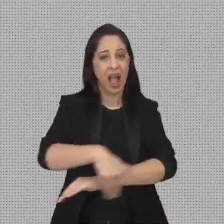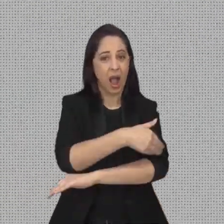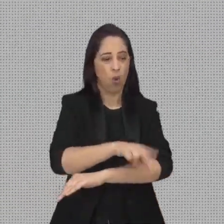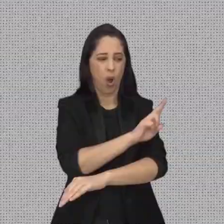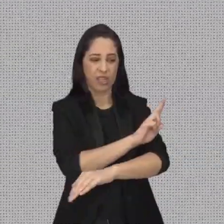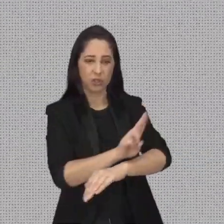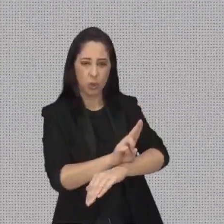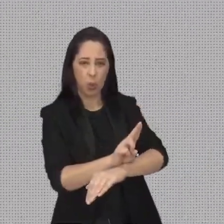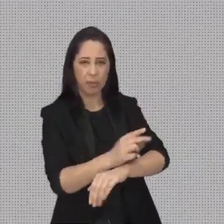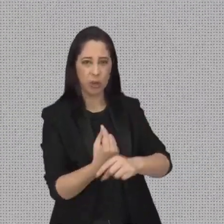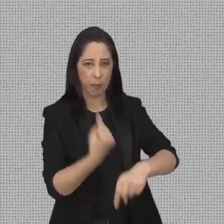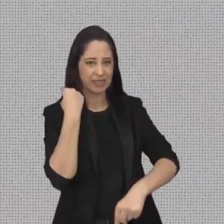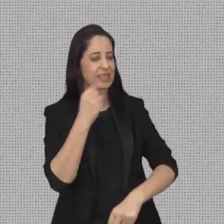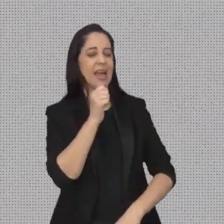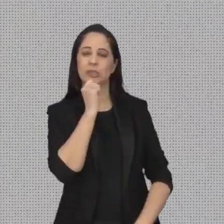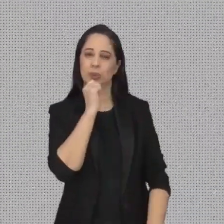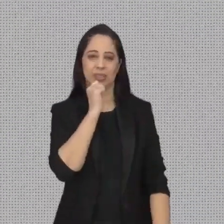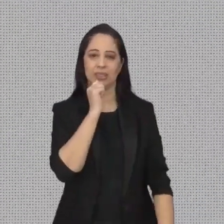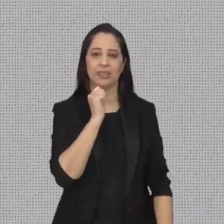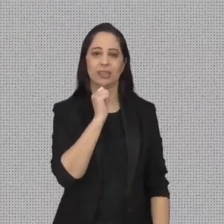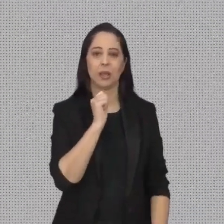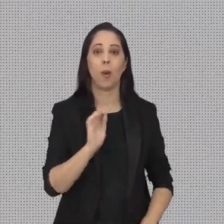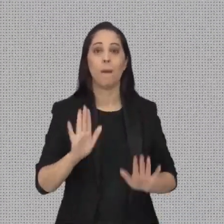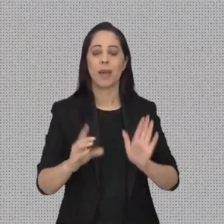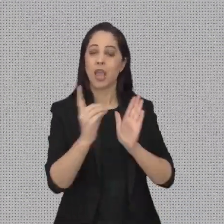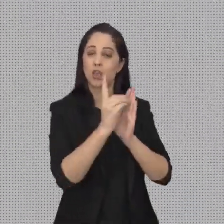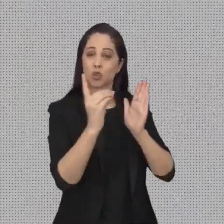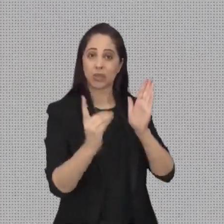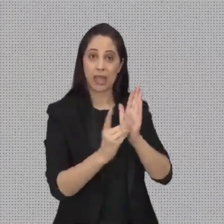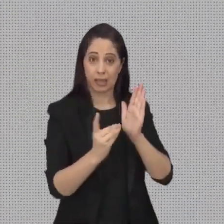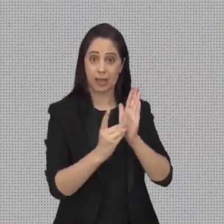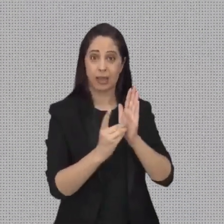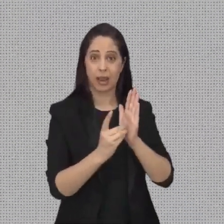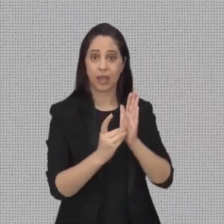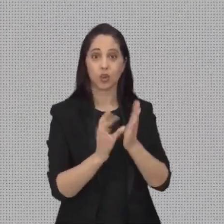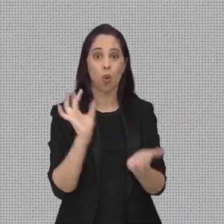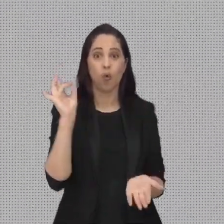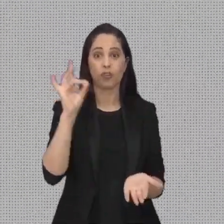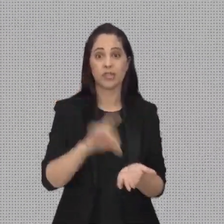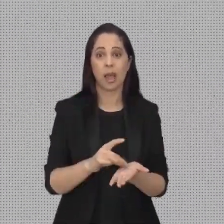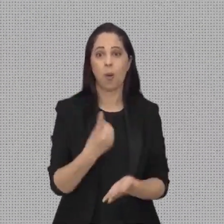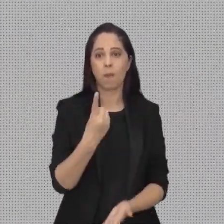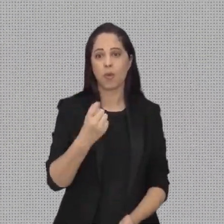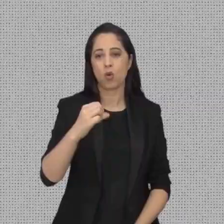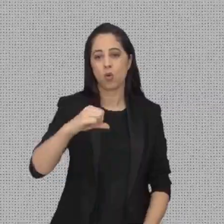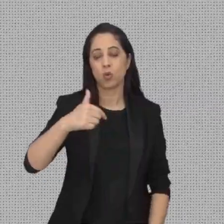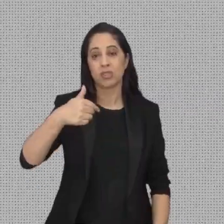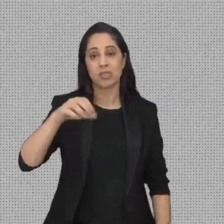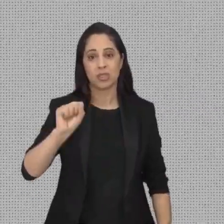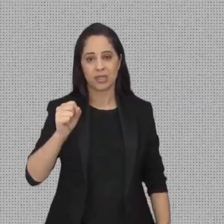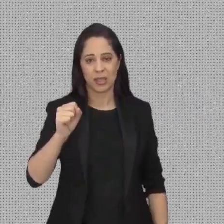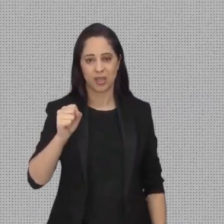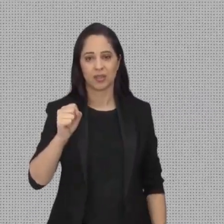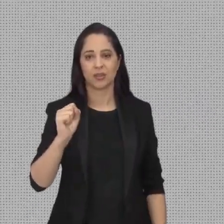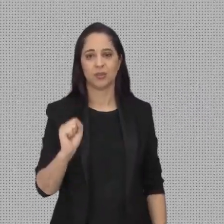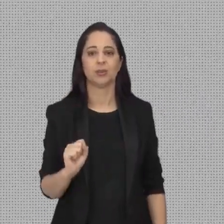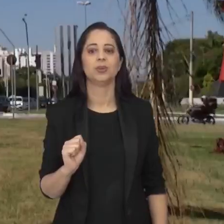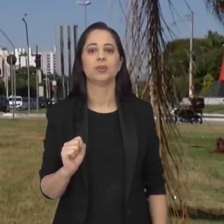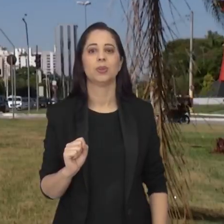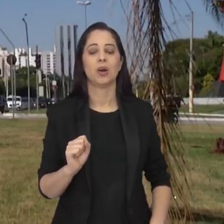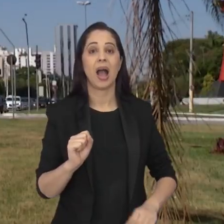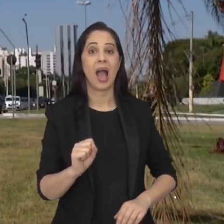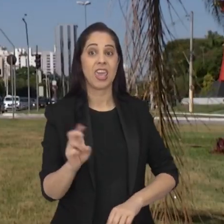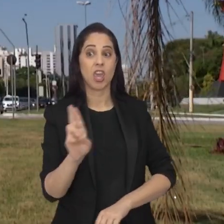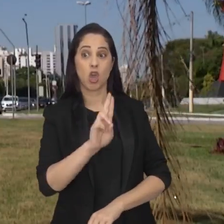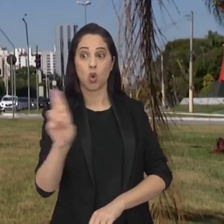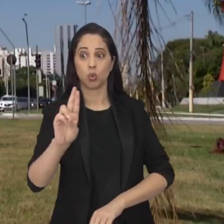nem tinha esse nome. O decreto da Câmara para a denominação como Cassiano Ricardo veio em 1978 e